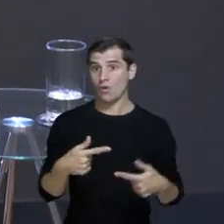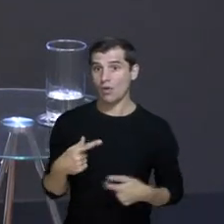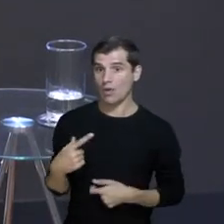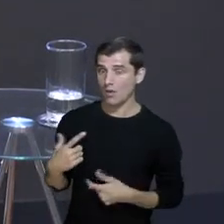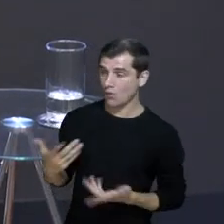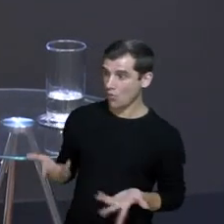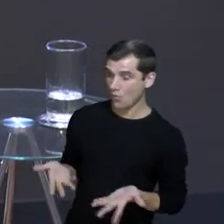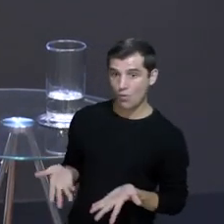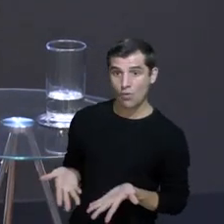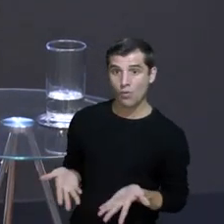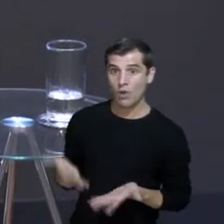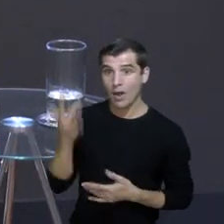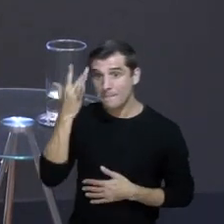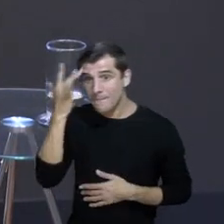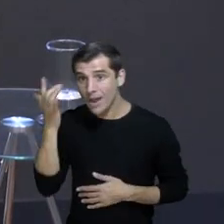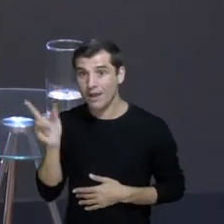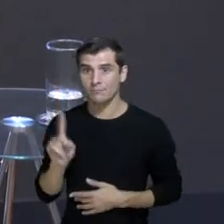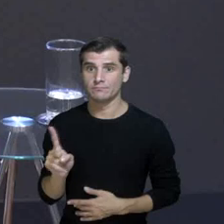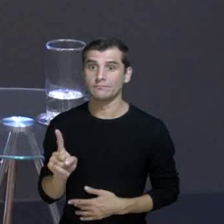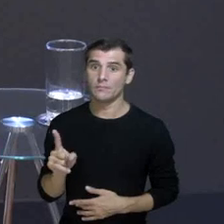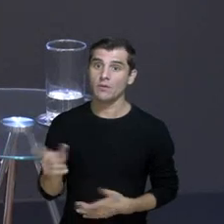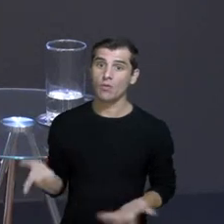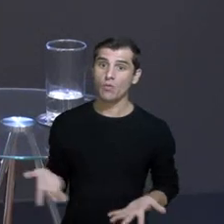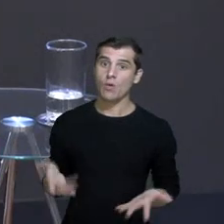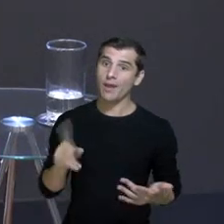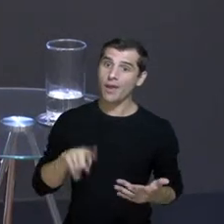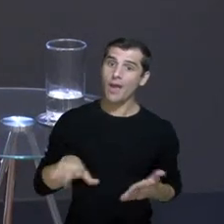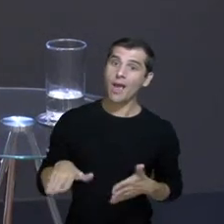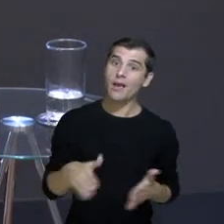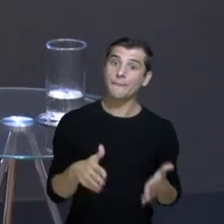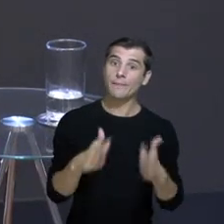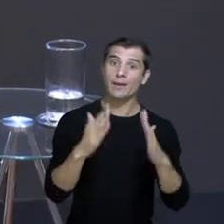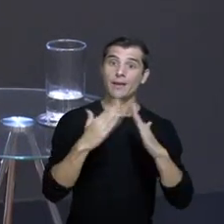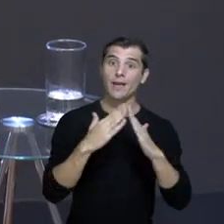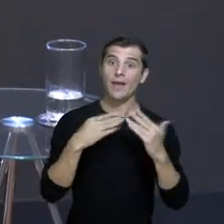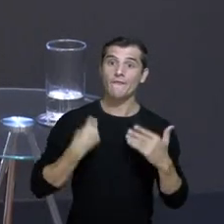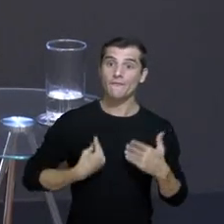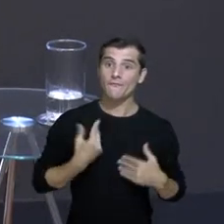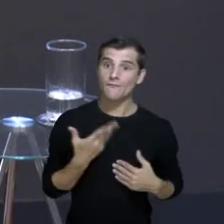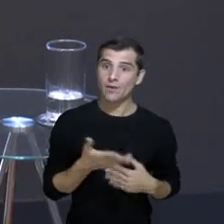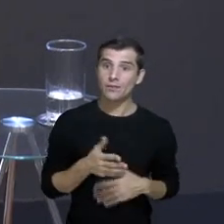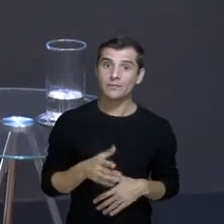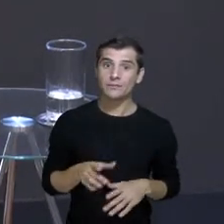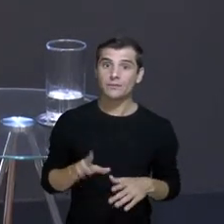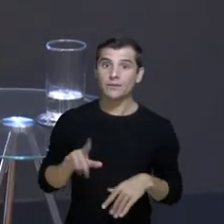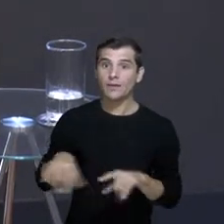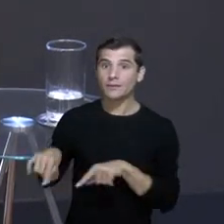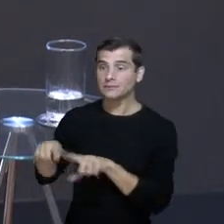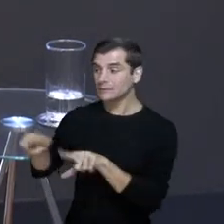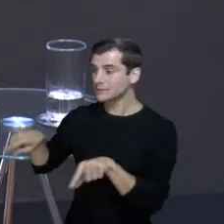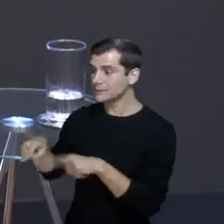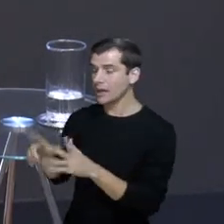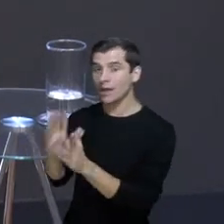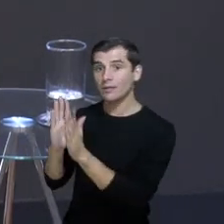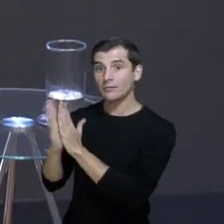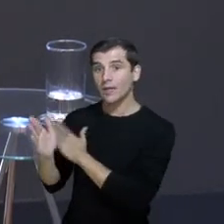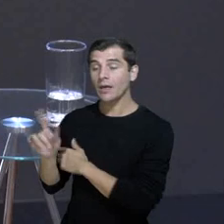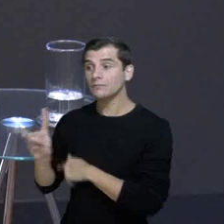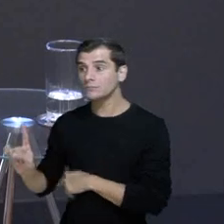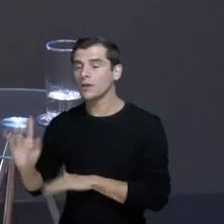é hoje no caminho para casa já começou na saída dessa sala já